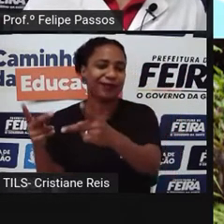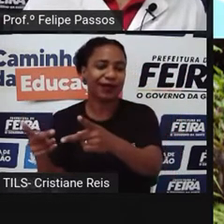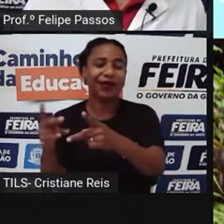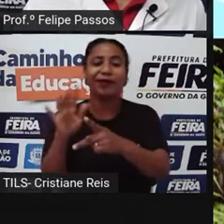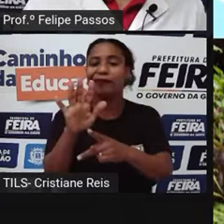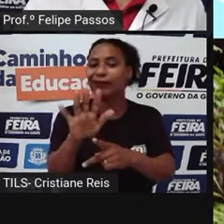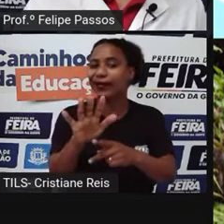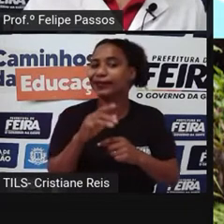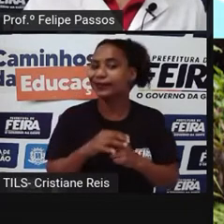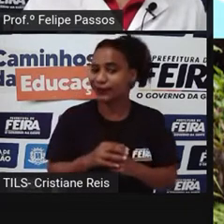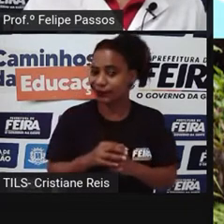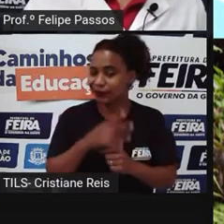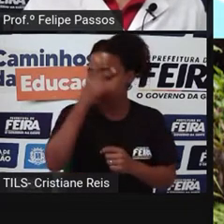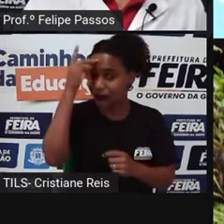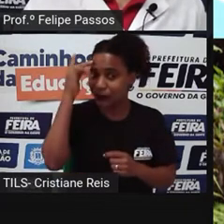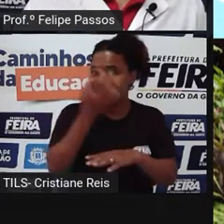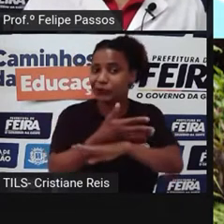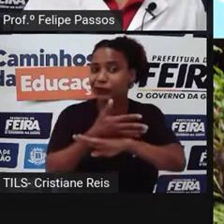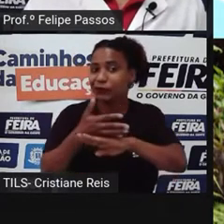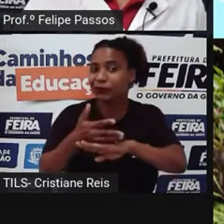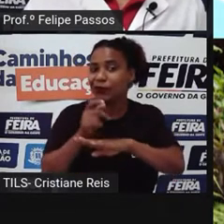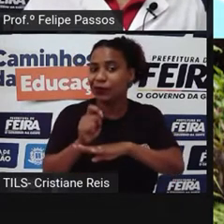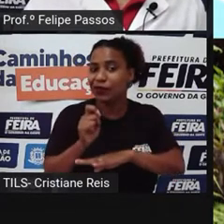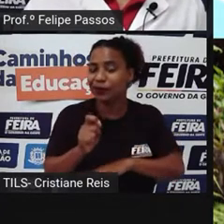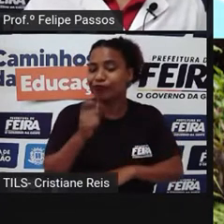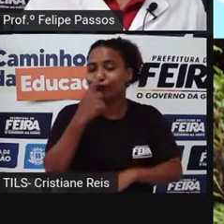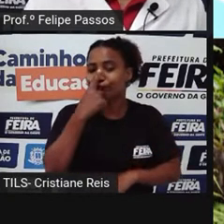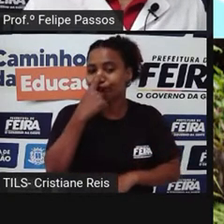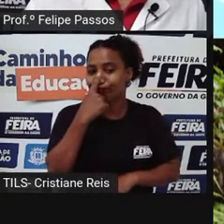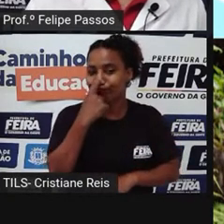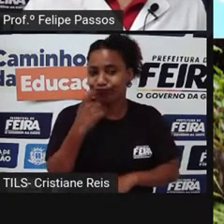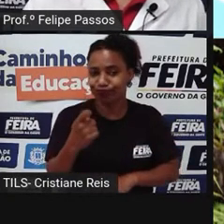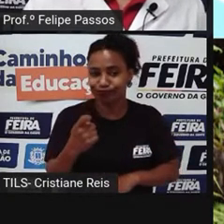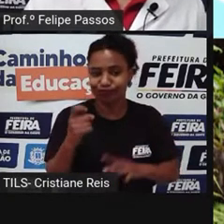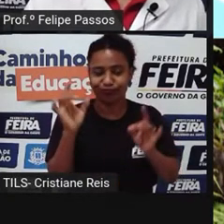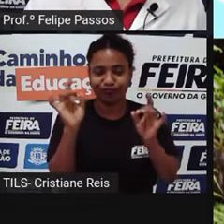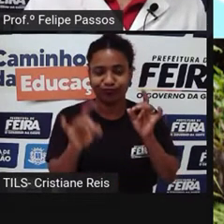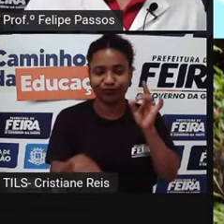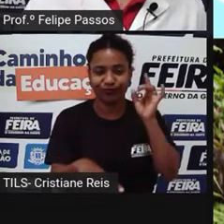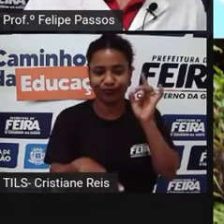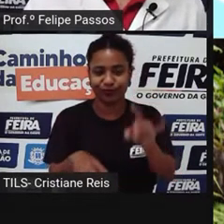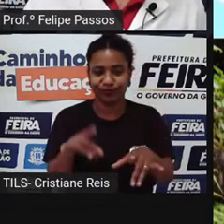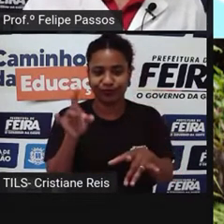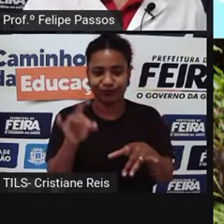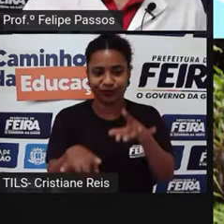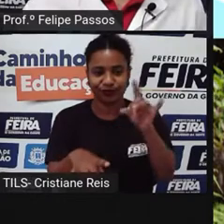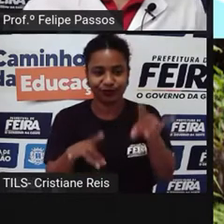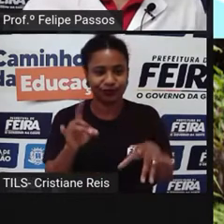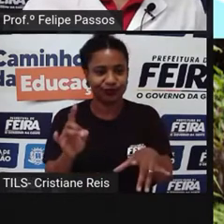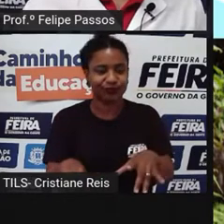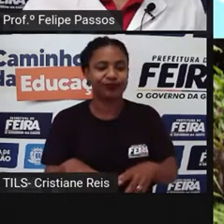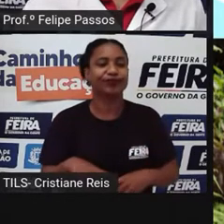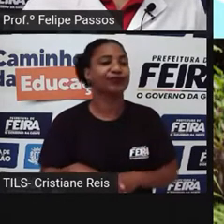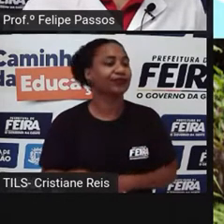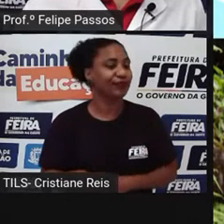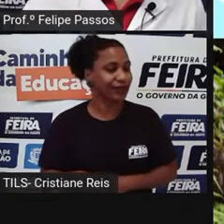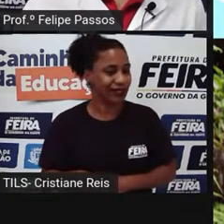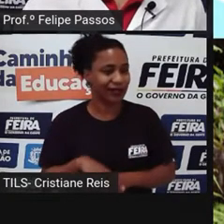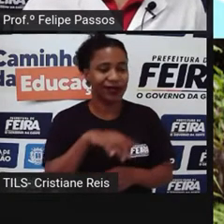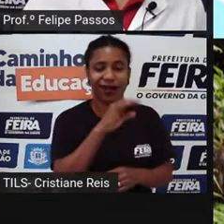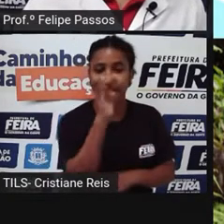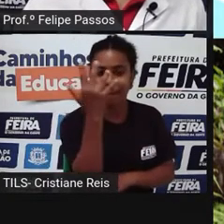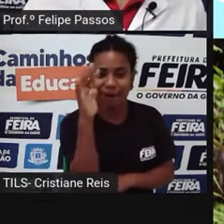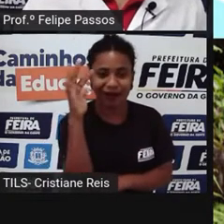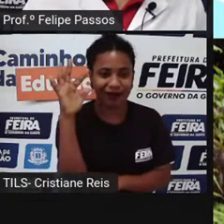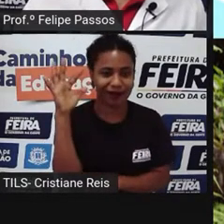e deixa um rastro de lixo, né? Ele pega plantas, animais para querer levar para o seu país.